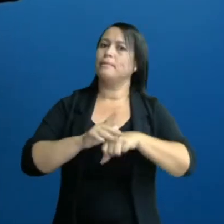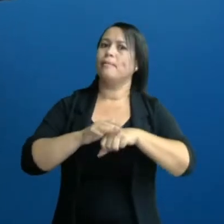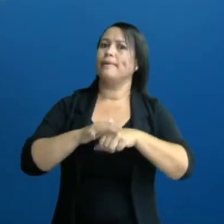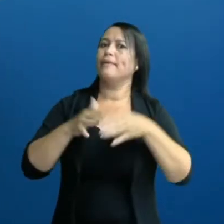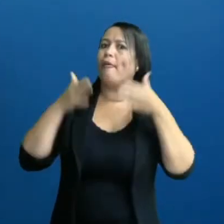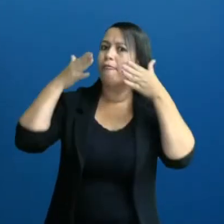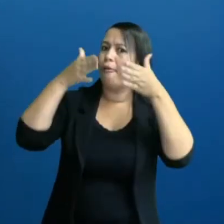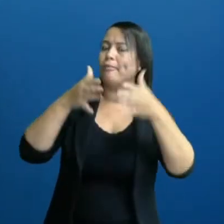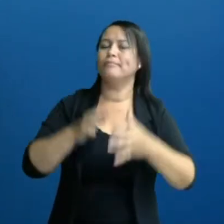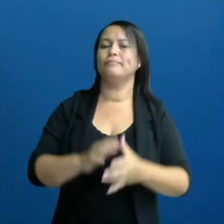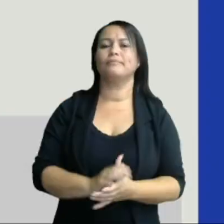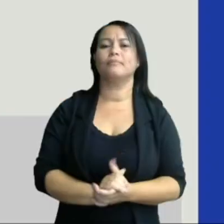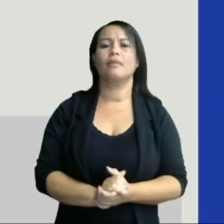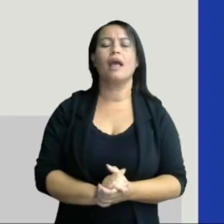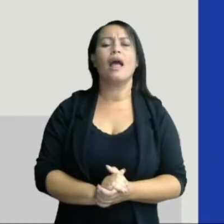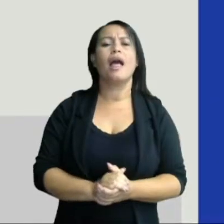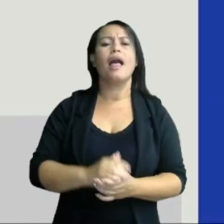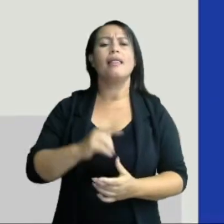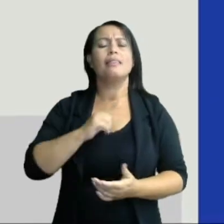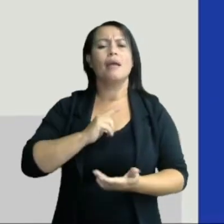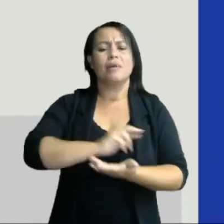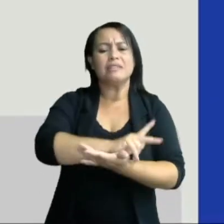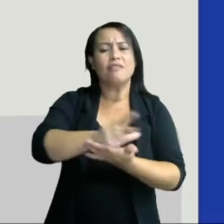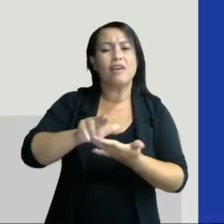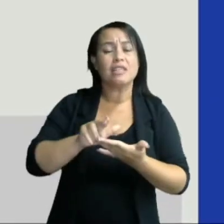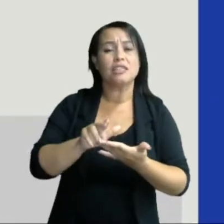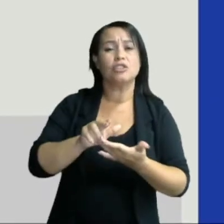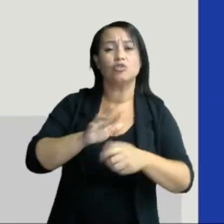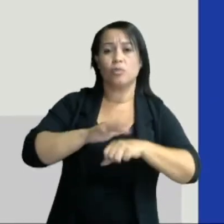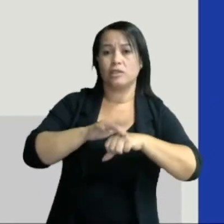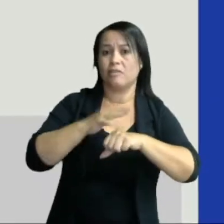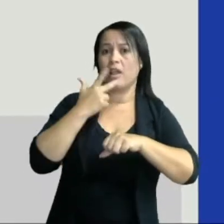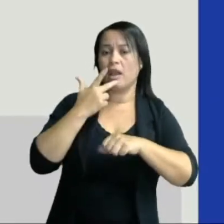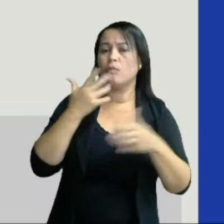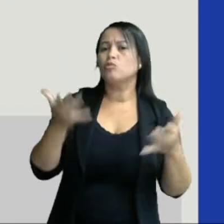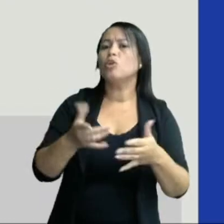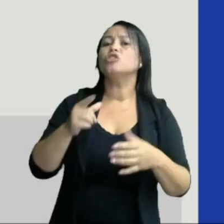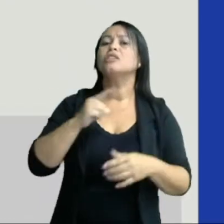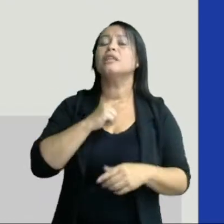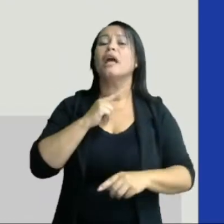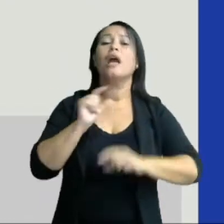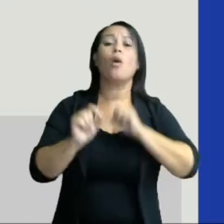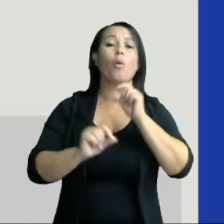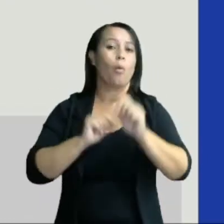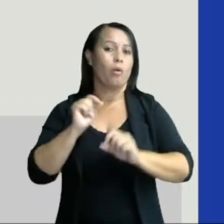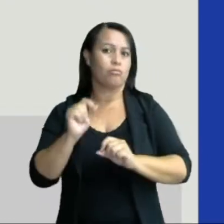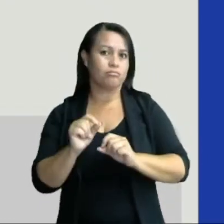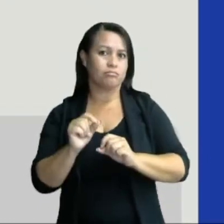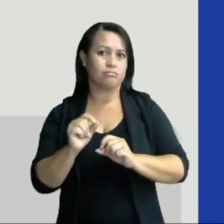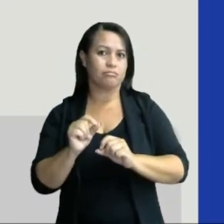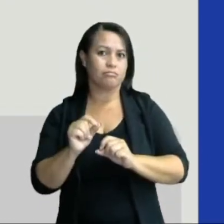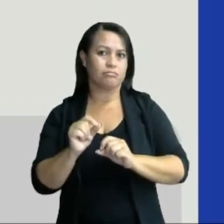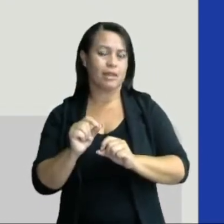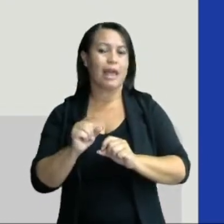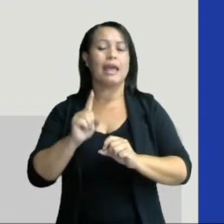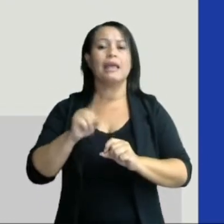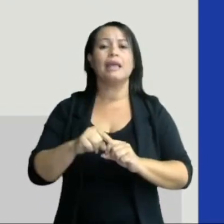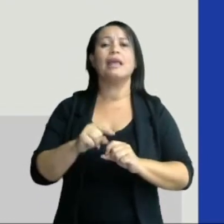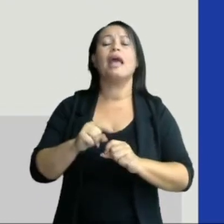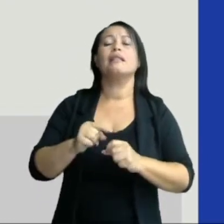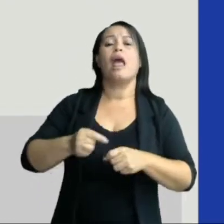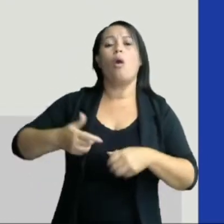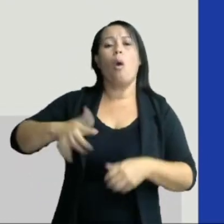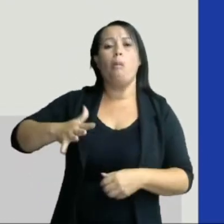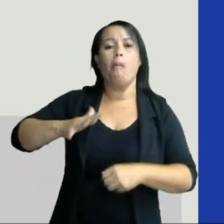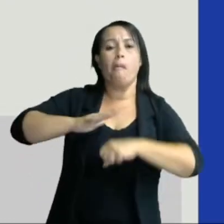doenças. Entre as doenças que falaremos hoje estão o Alzheimer, o